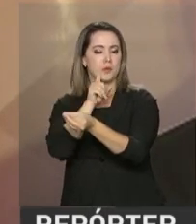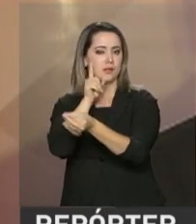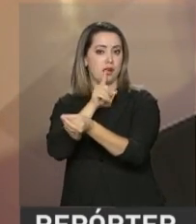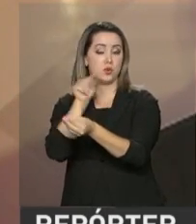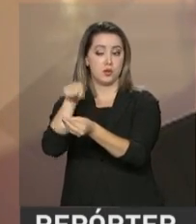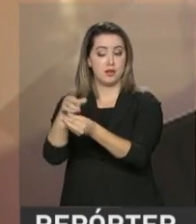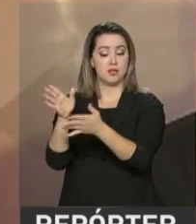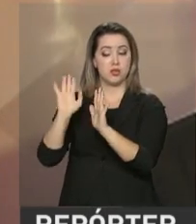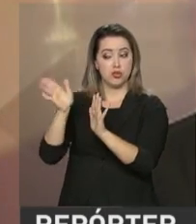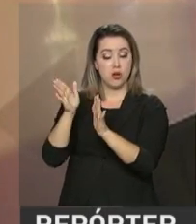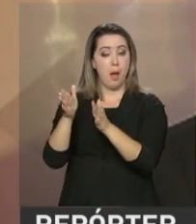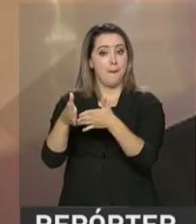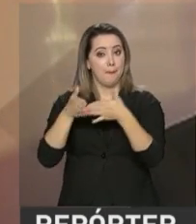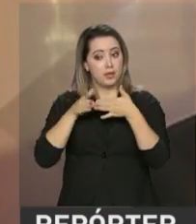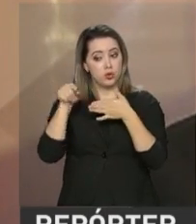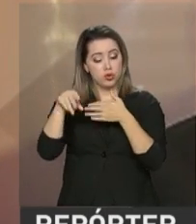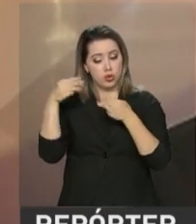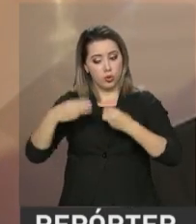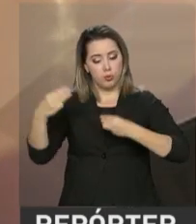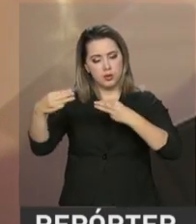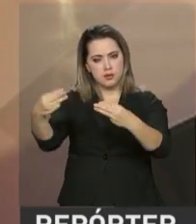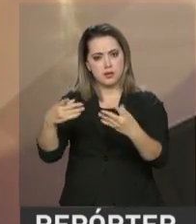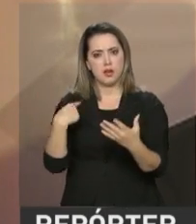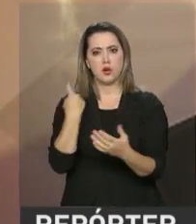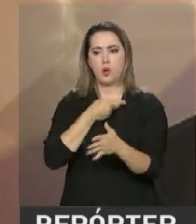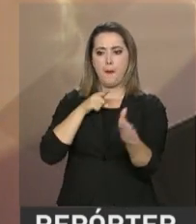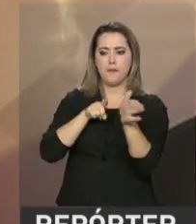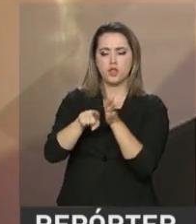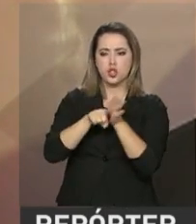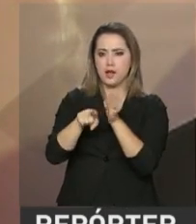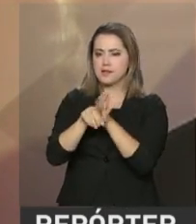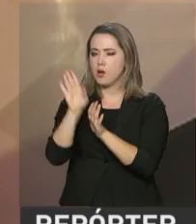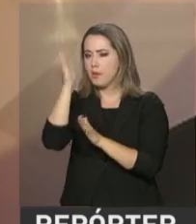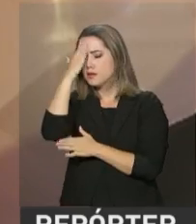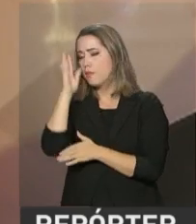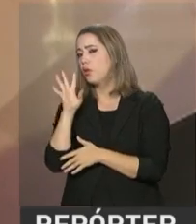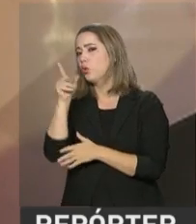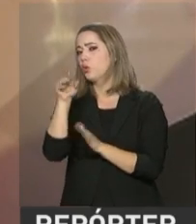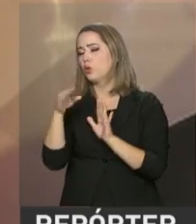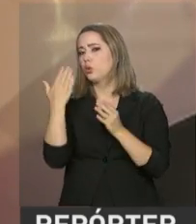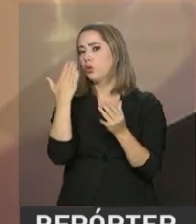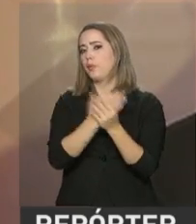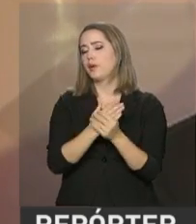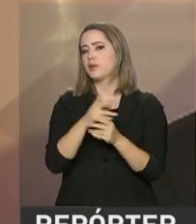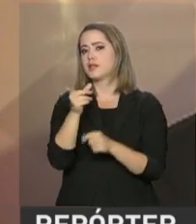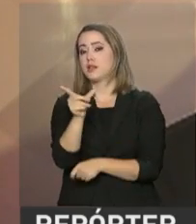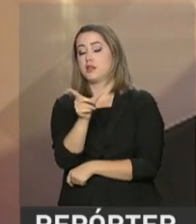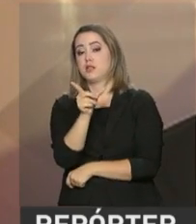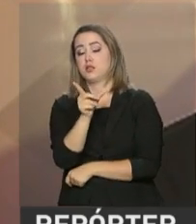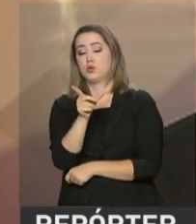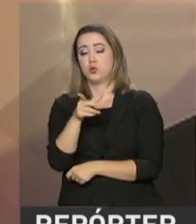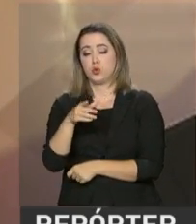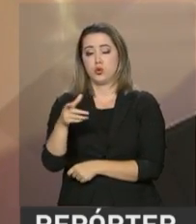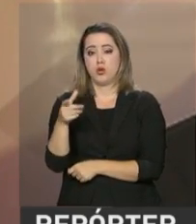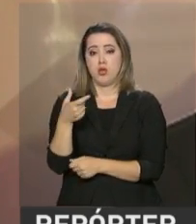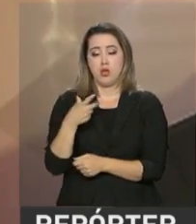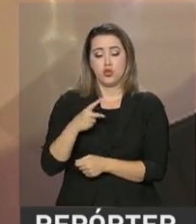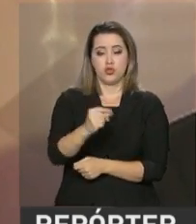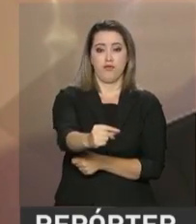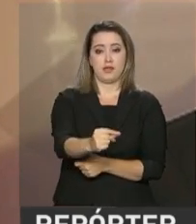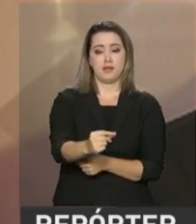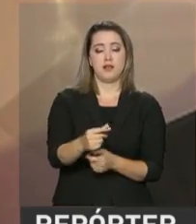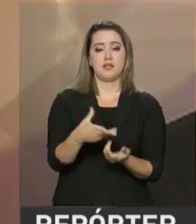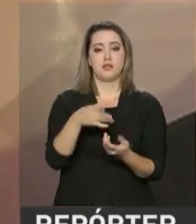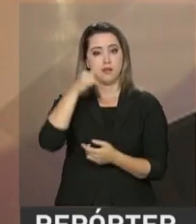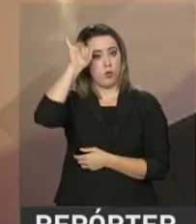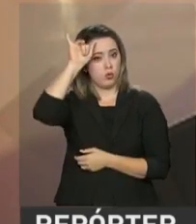também pedimos, eu já pedi no Ministério, nós abrimos uma investigação sobre todo o processo de vacinação. Temos que discutir se esses problemas